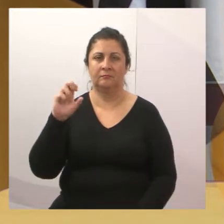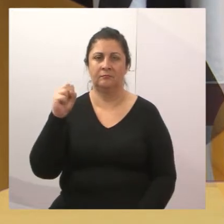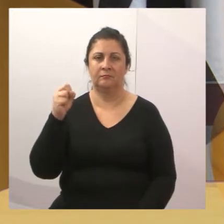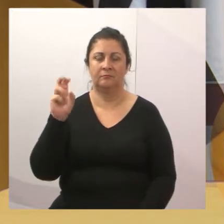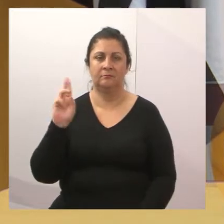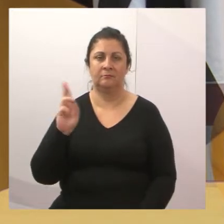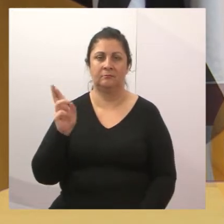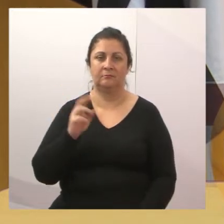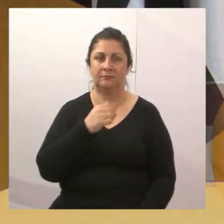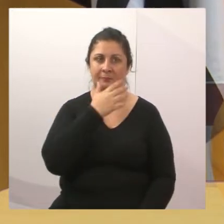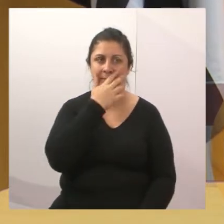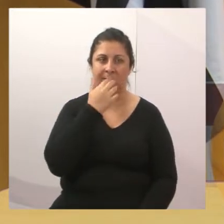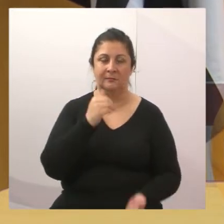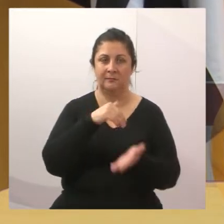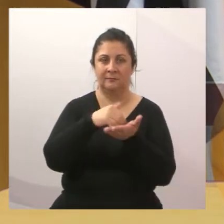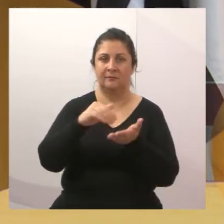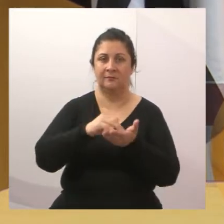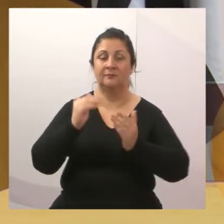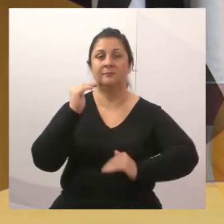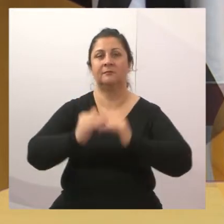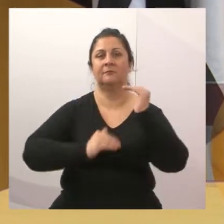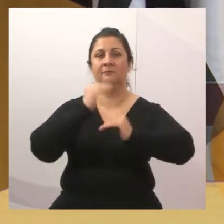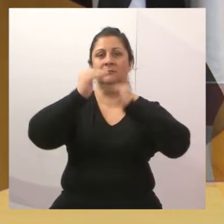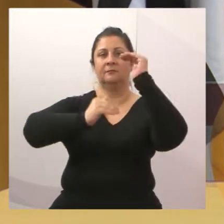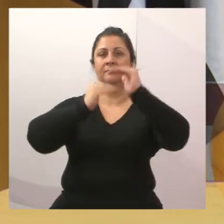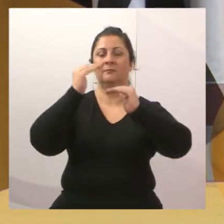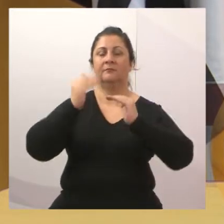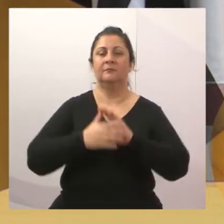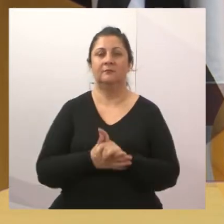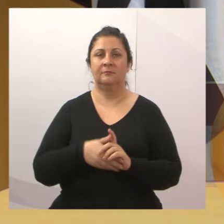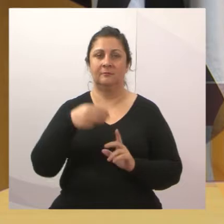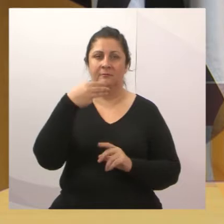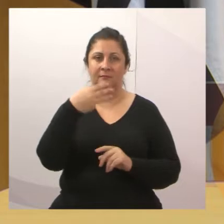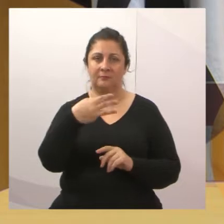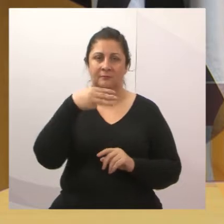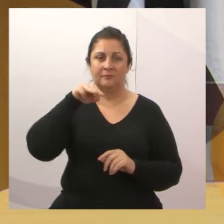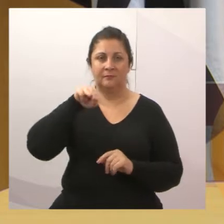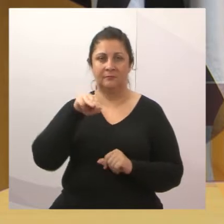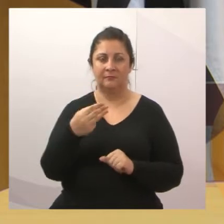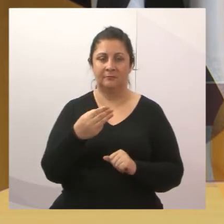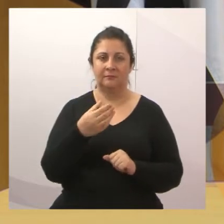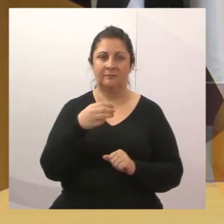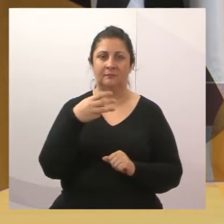3.365.958 reais, e a Secretaria de Desenvolvimento Econômico com R$